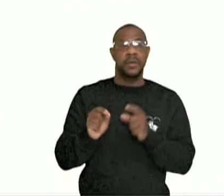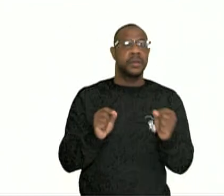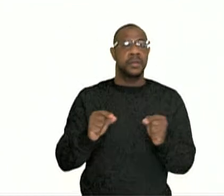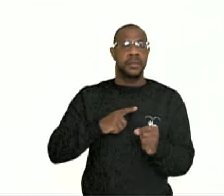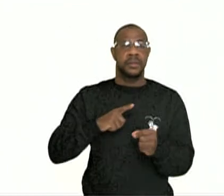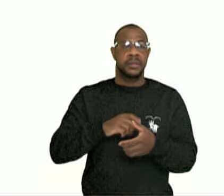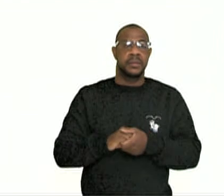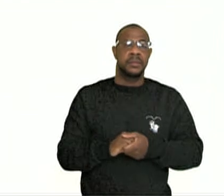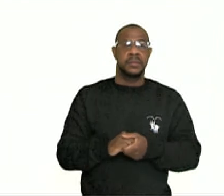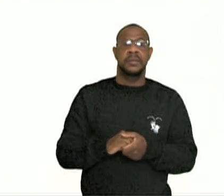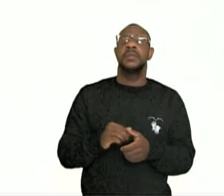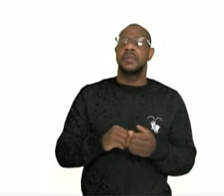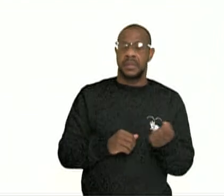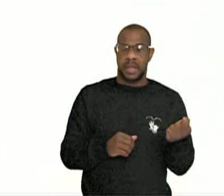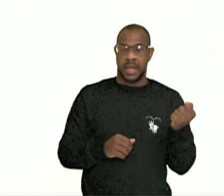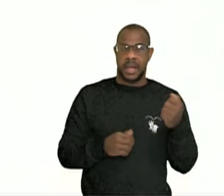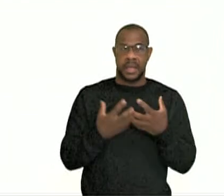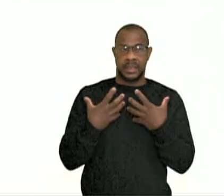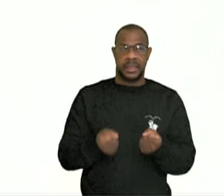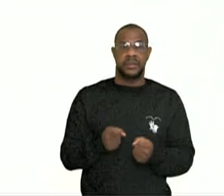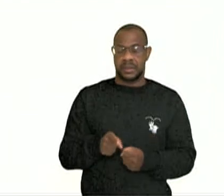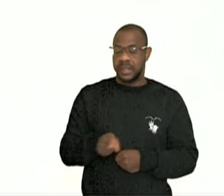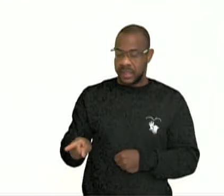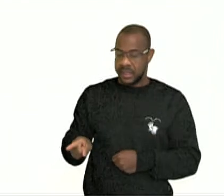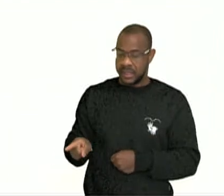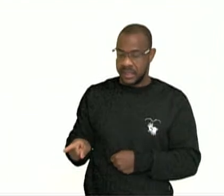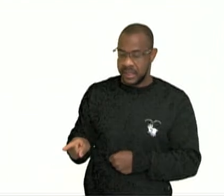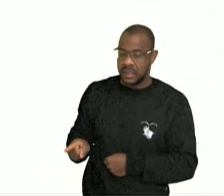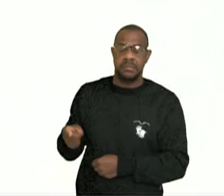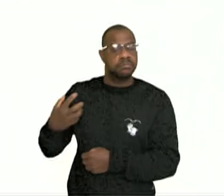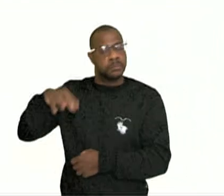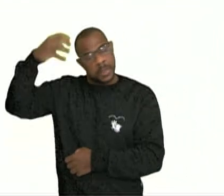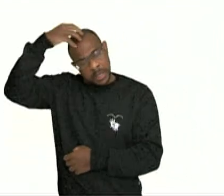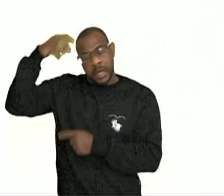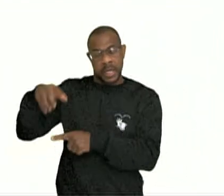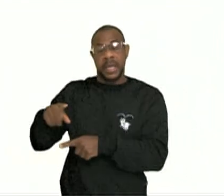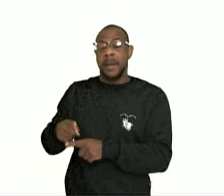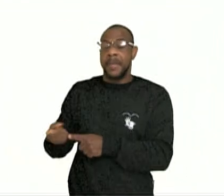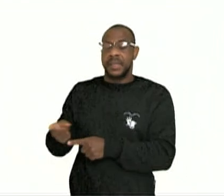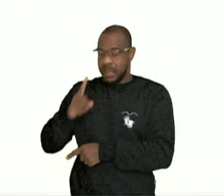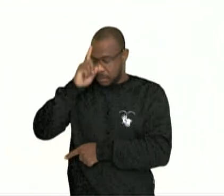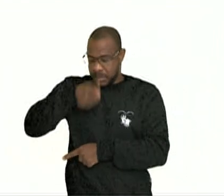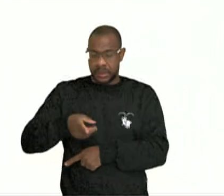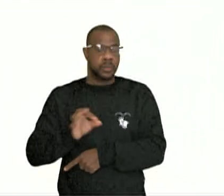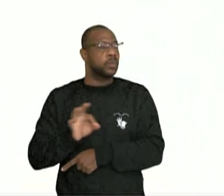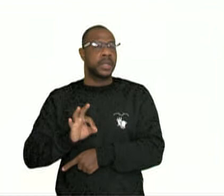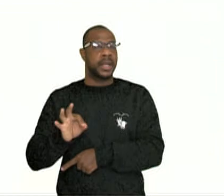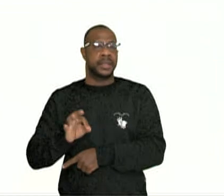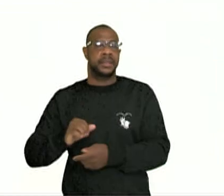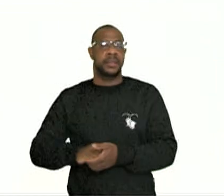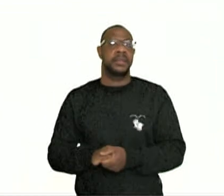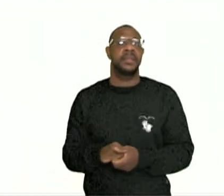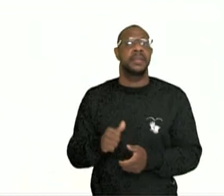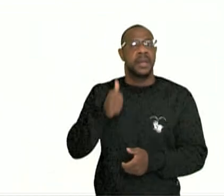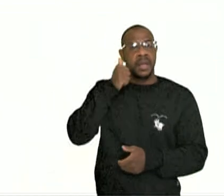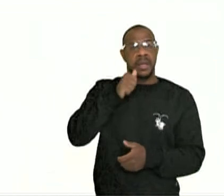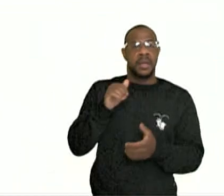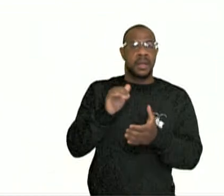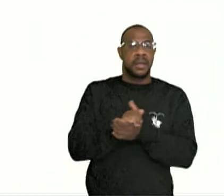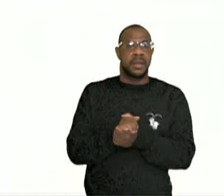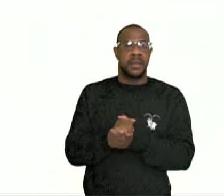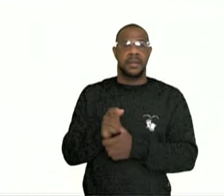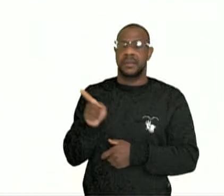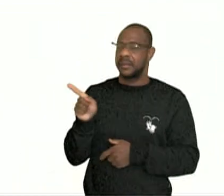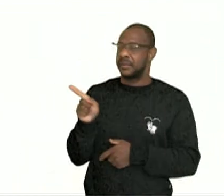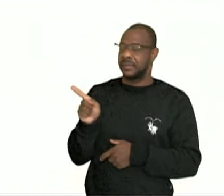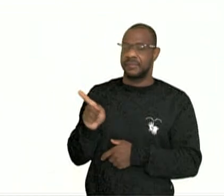o rei reina, mas não governa, aceita assinar o Bill of Rights, e a esposa de Guilherme de Orange, né, que vai assumir aí o trono ao